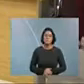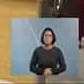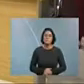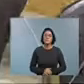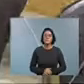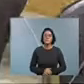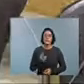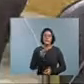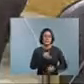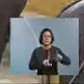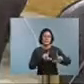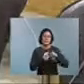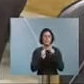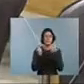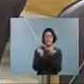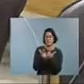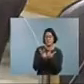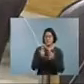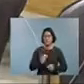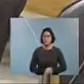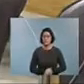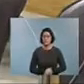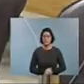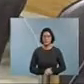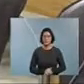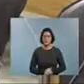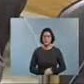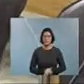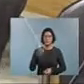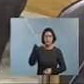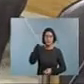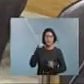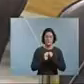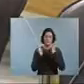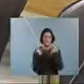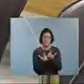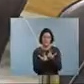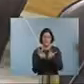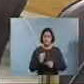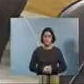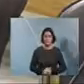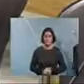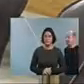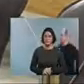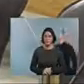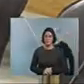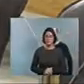aqueles que nos assistem pela TV Assembleia, que nos escuta pela Rádio Assembleia,